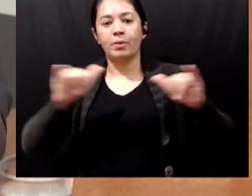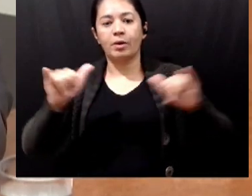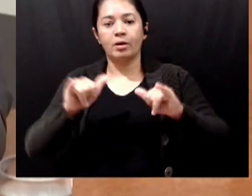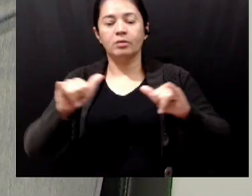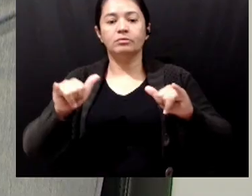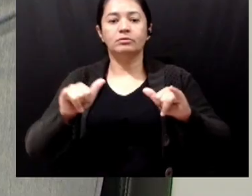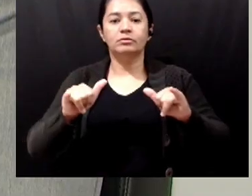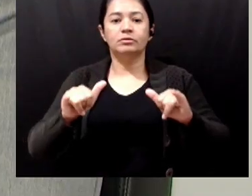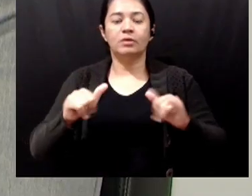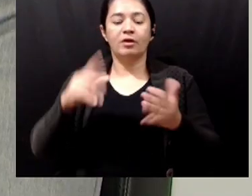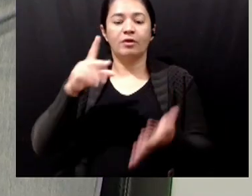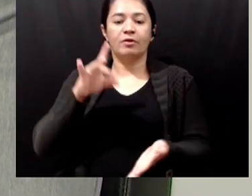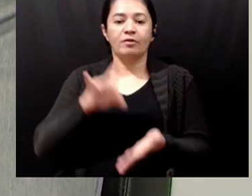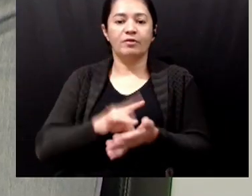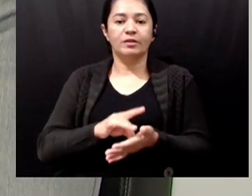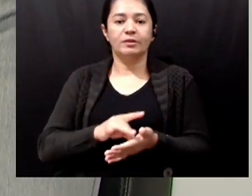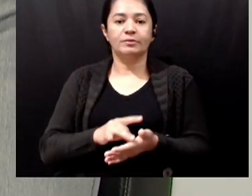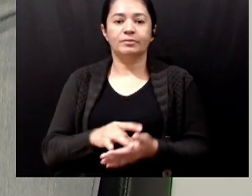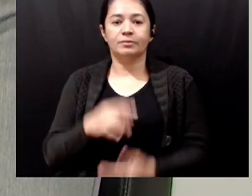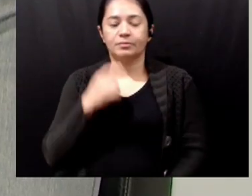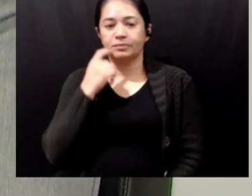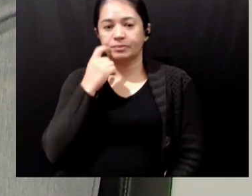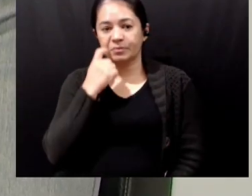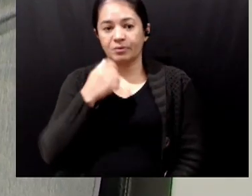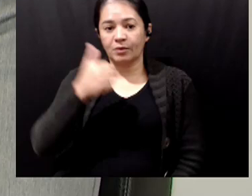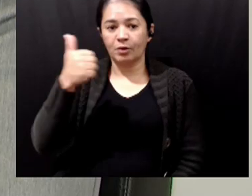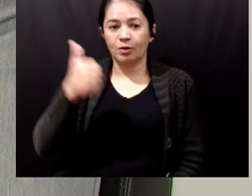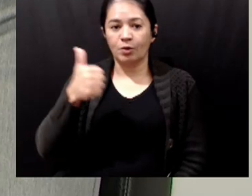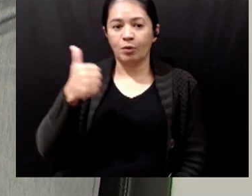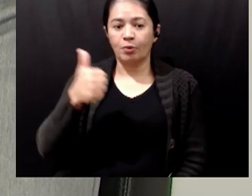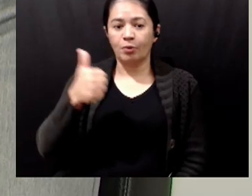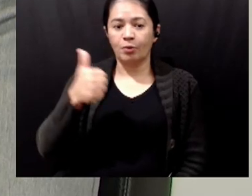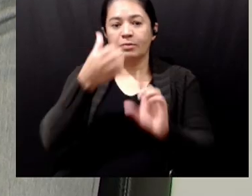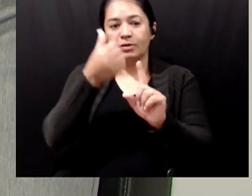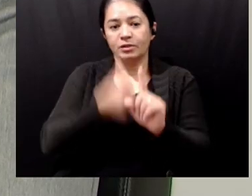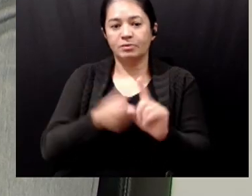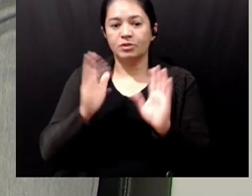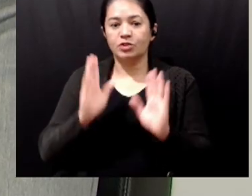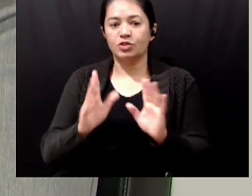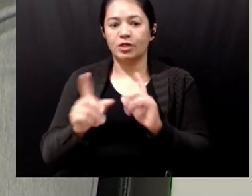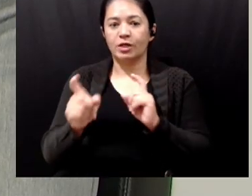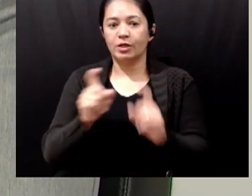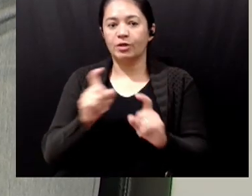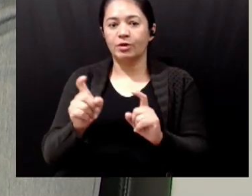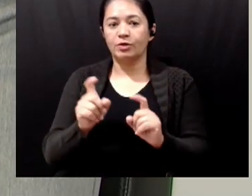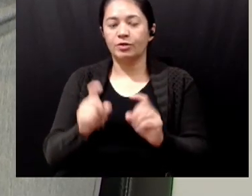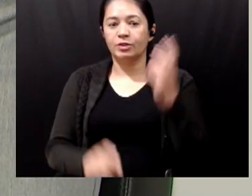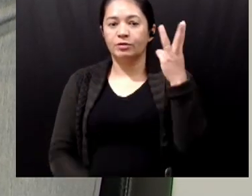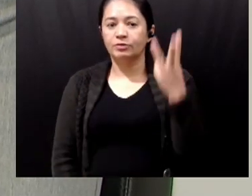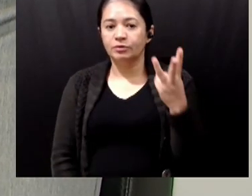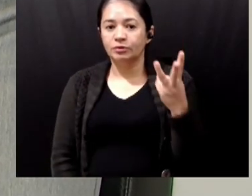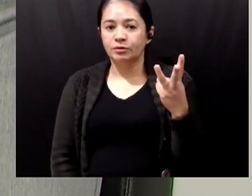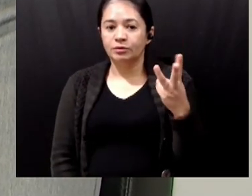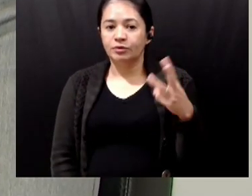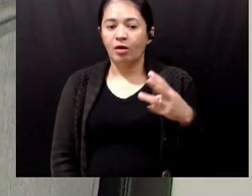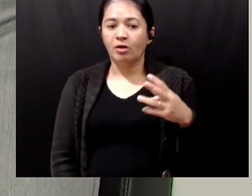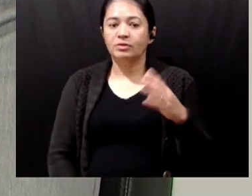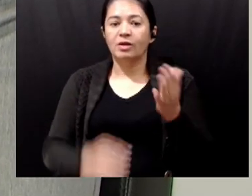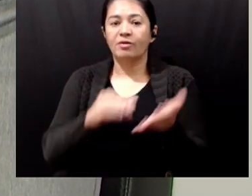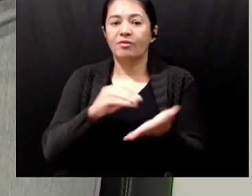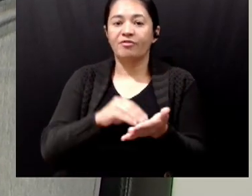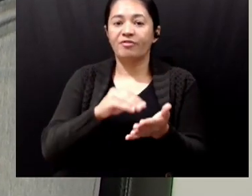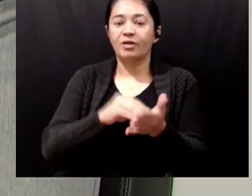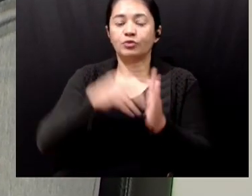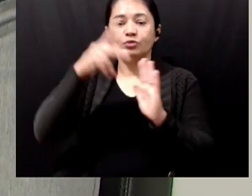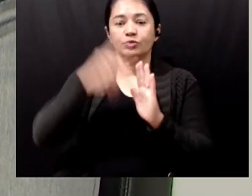do município. Nesse primeiro semestre tivemos 3 reuniões, né? 2 não fizemos por falta de projeto, e esperamos agora no